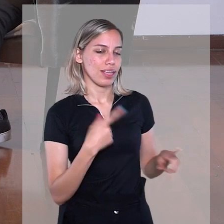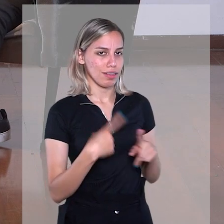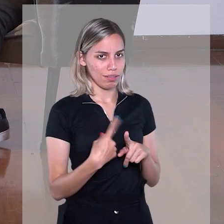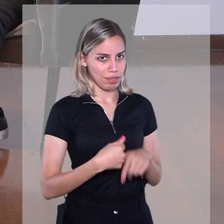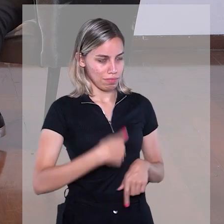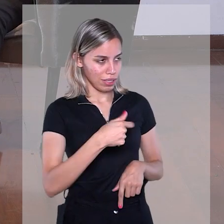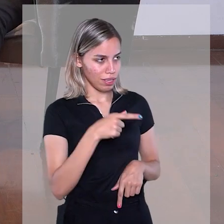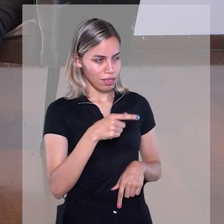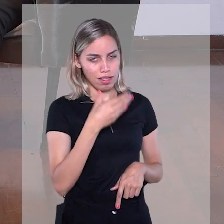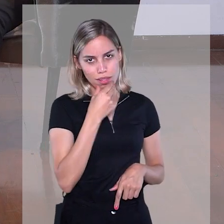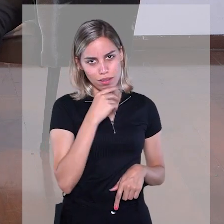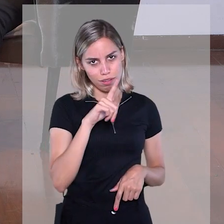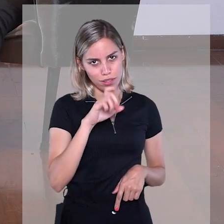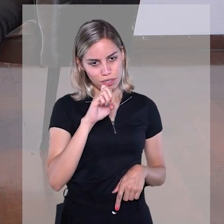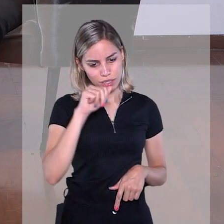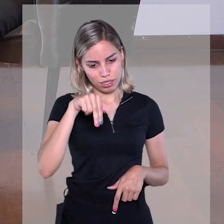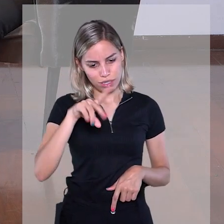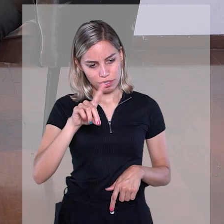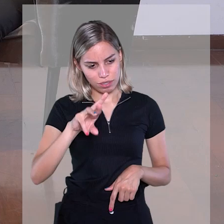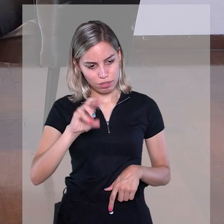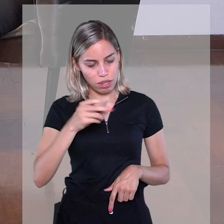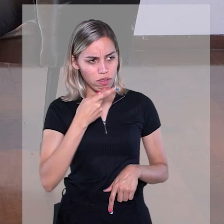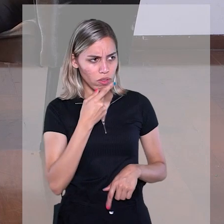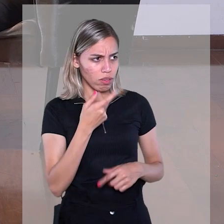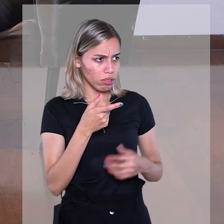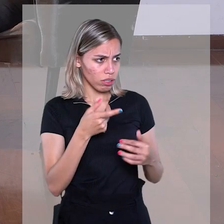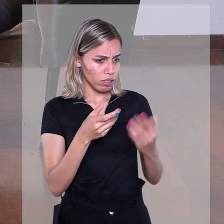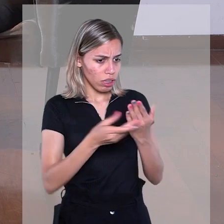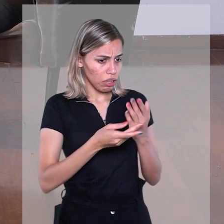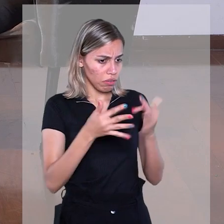ao fim? Não tinha fim, aí agora tem.